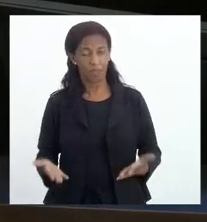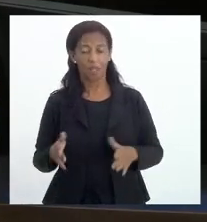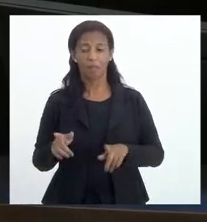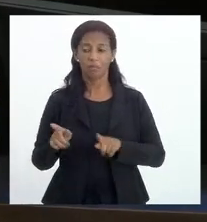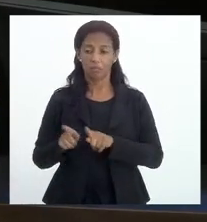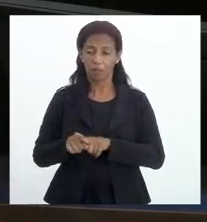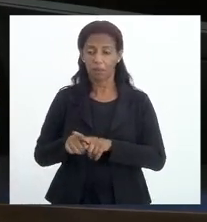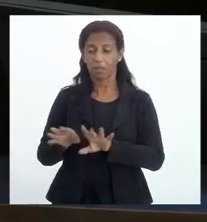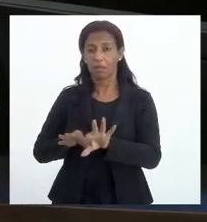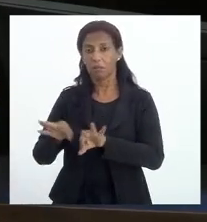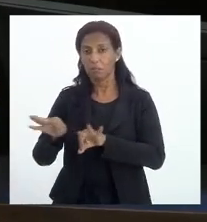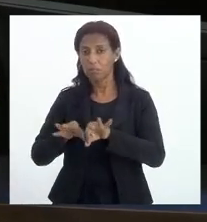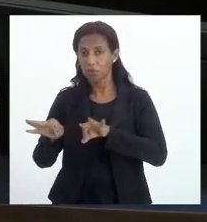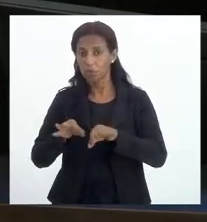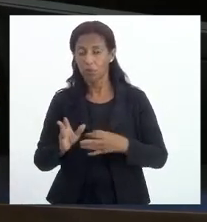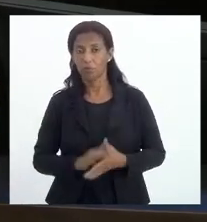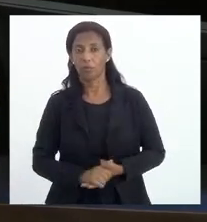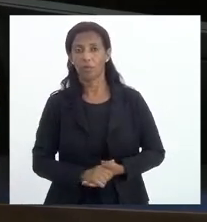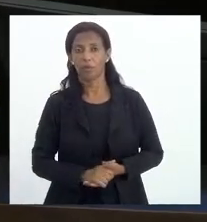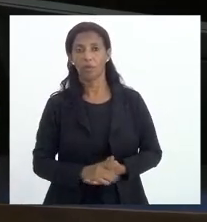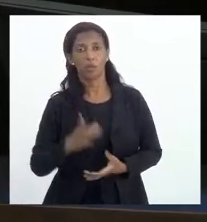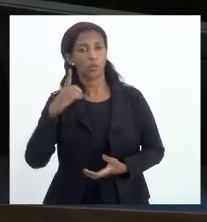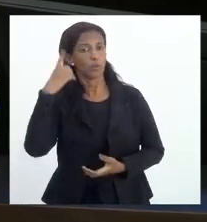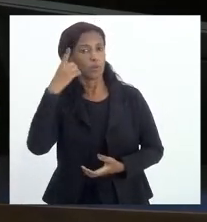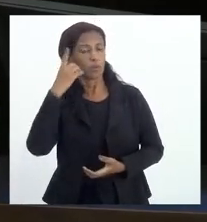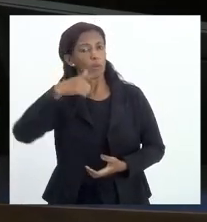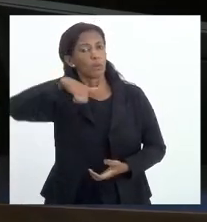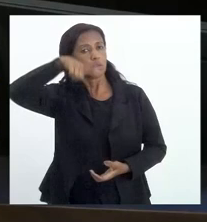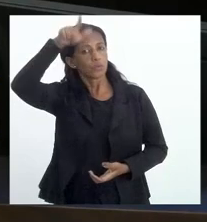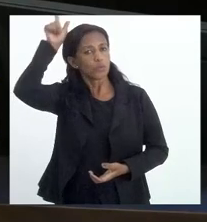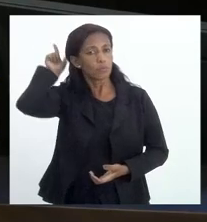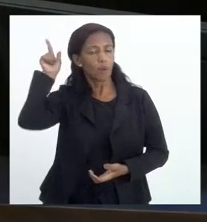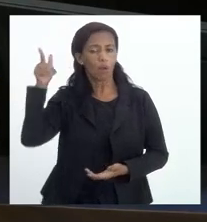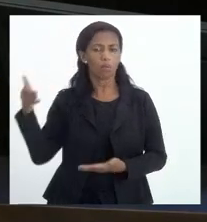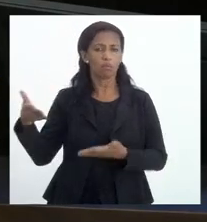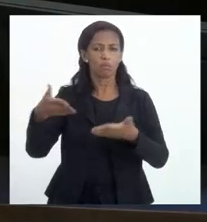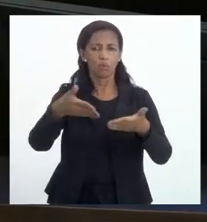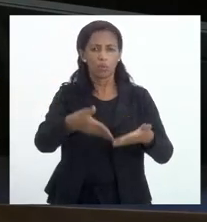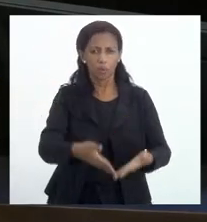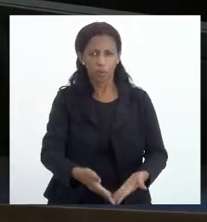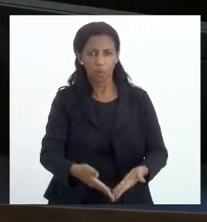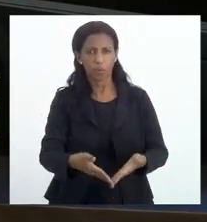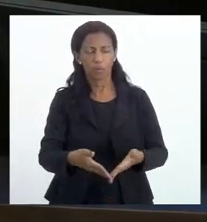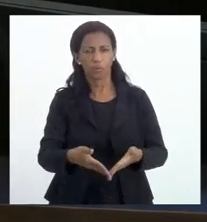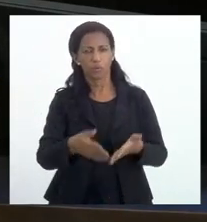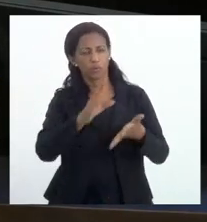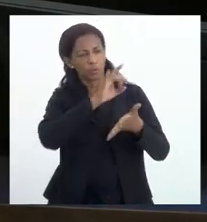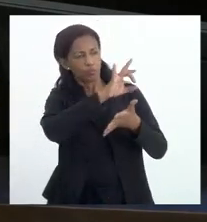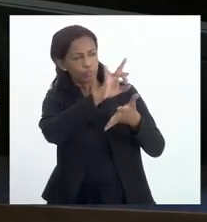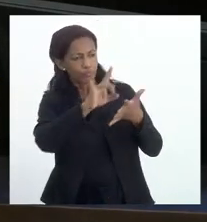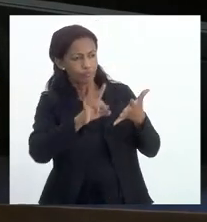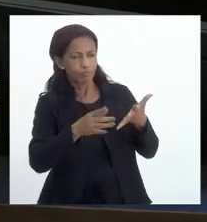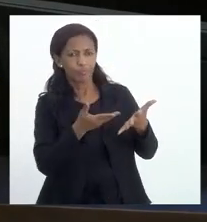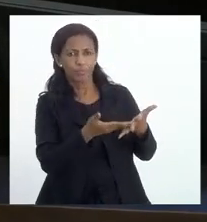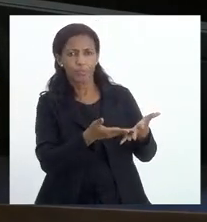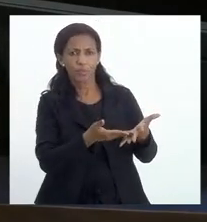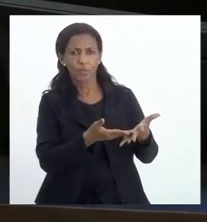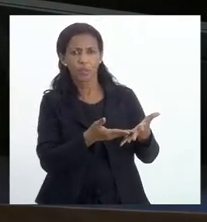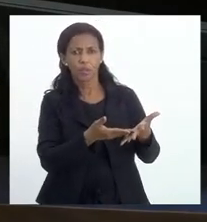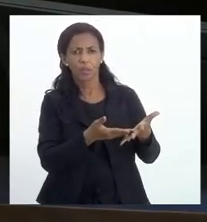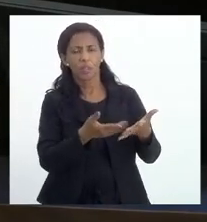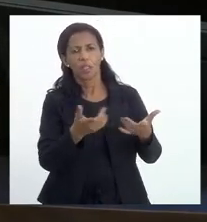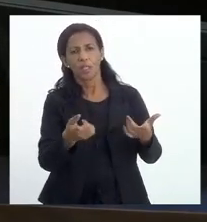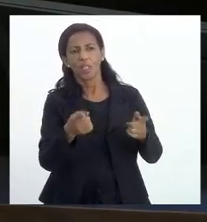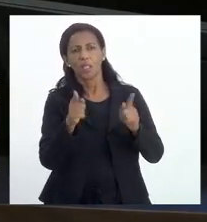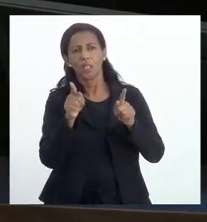mesma forma que o deputado Luiz Paulo colocou suas observações e discordâncias